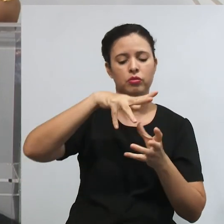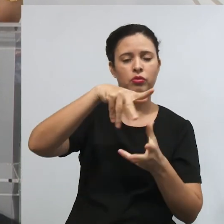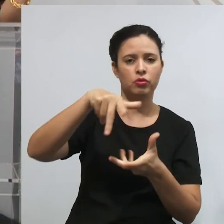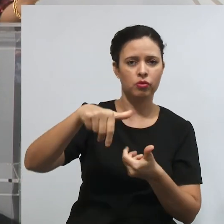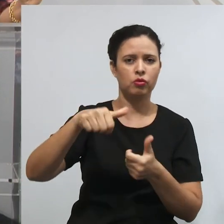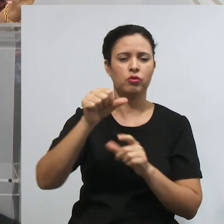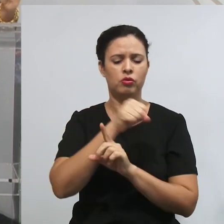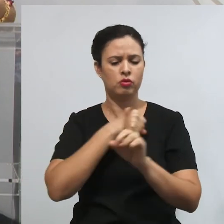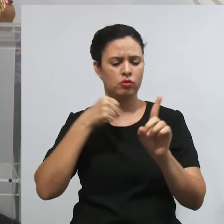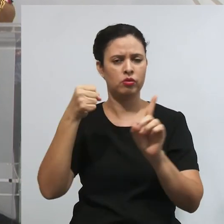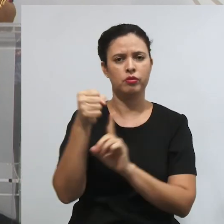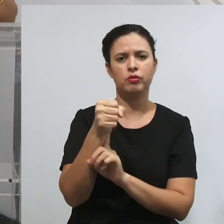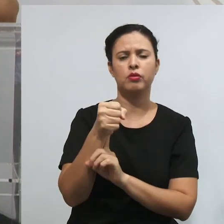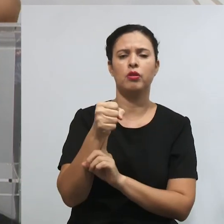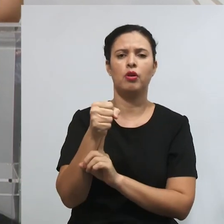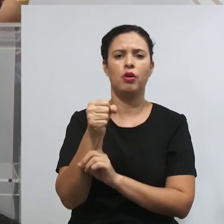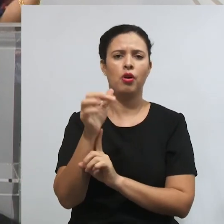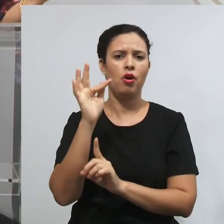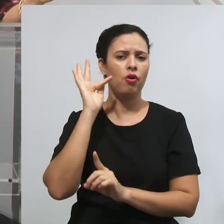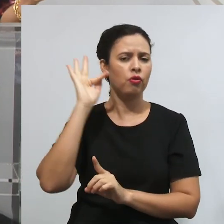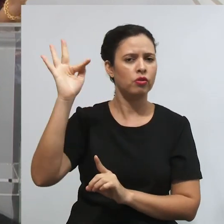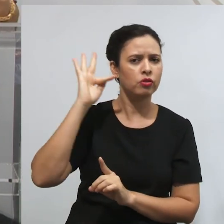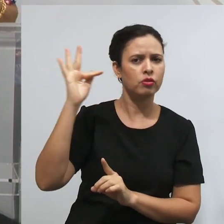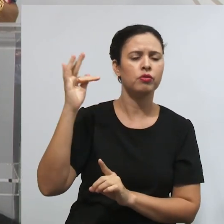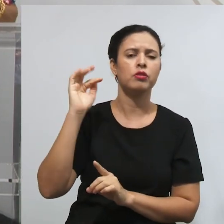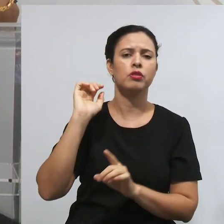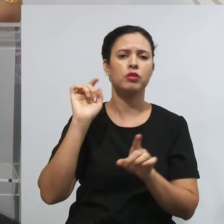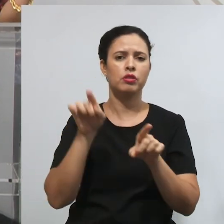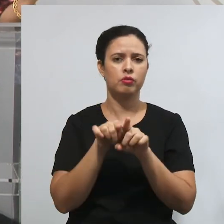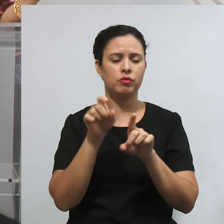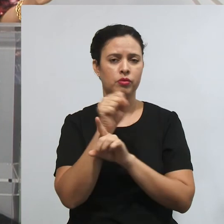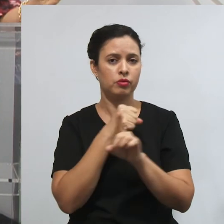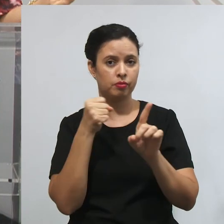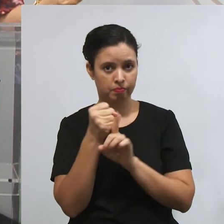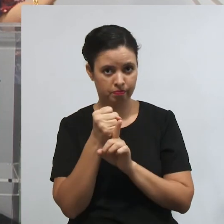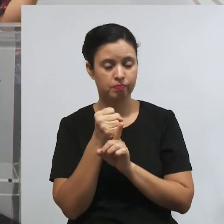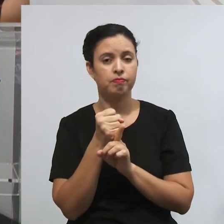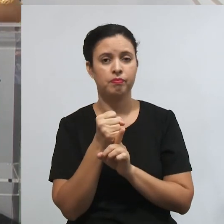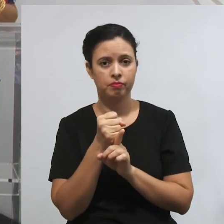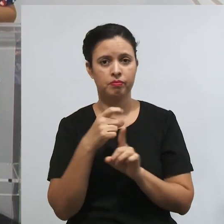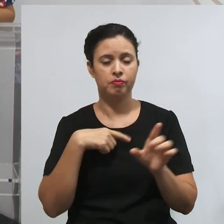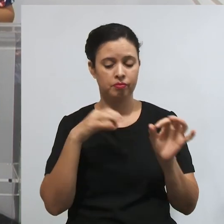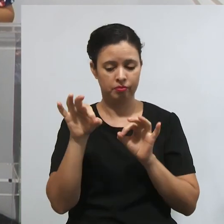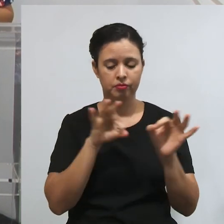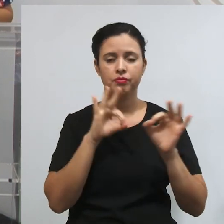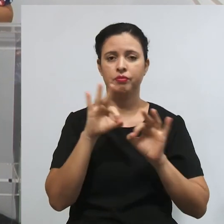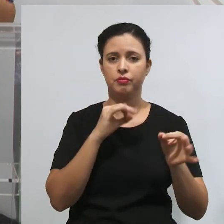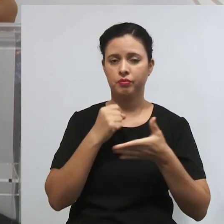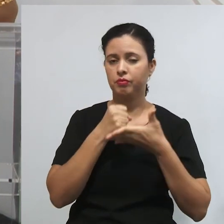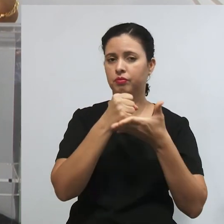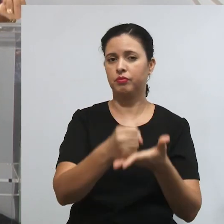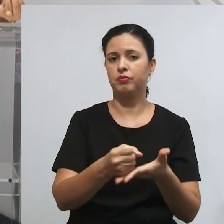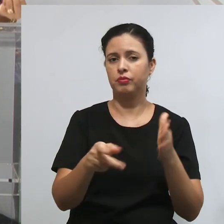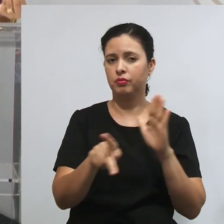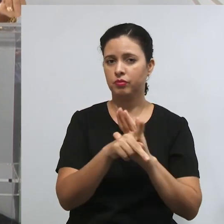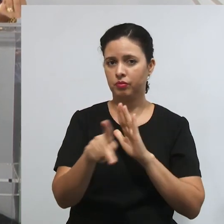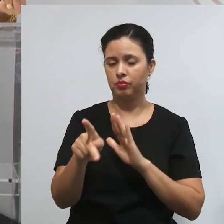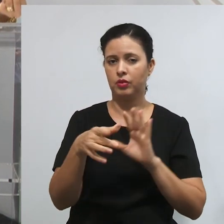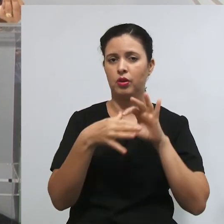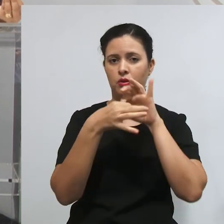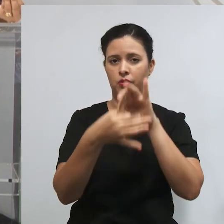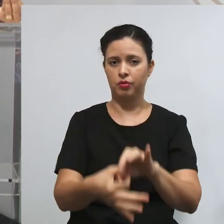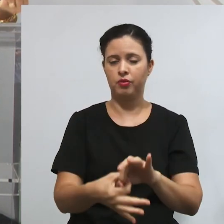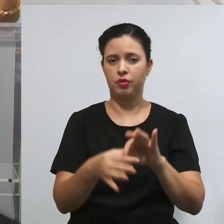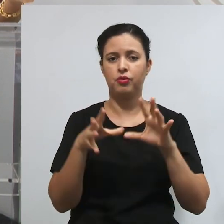concepção filosófica, concepção social. Então, esse planejamento ele está a serviço também desse contexto